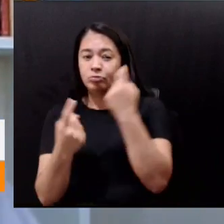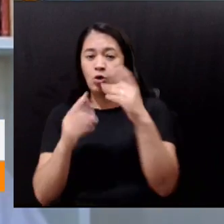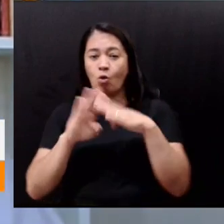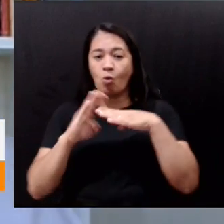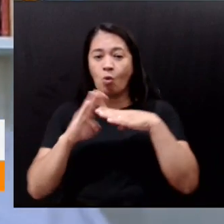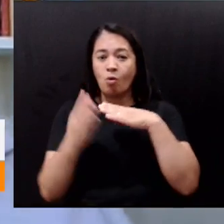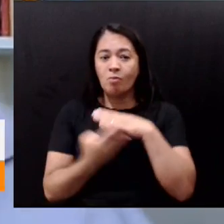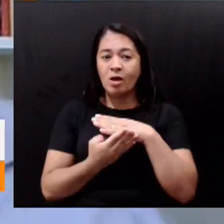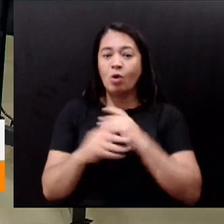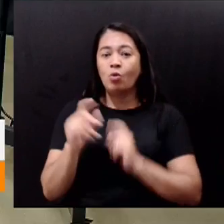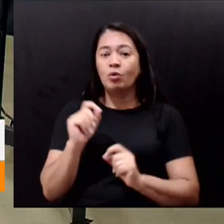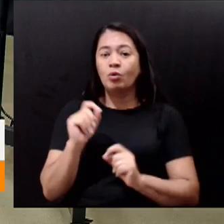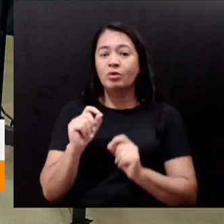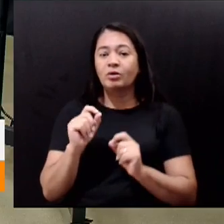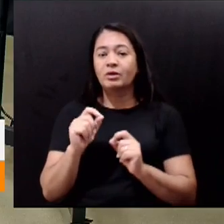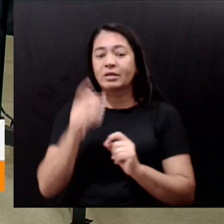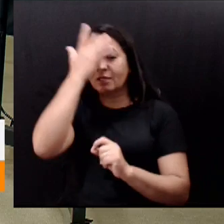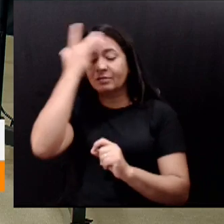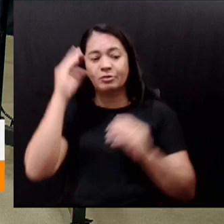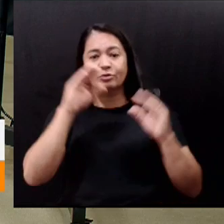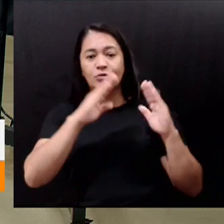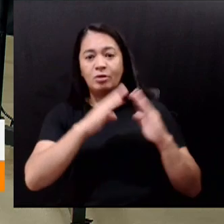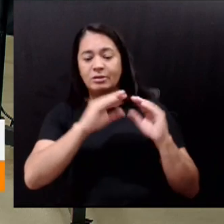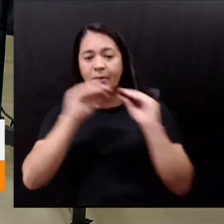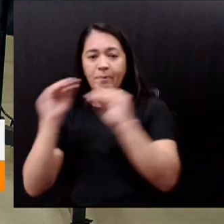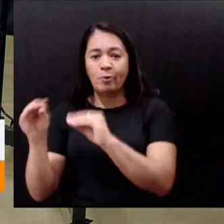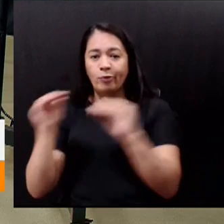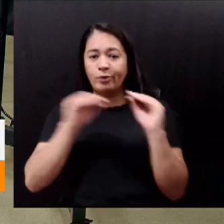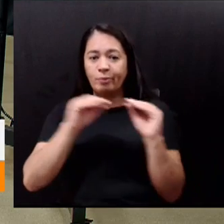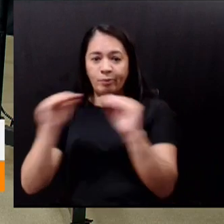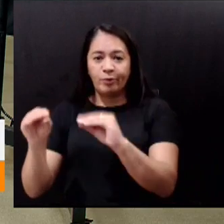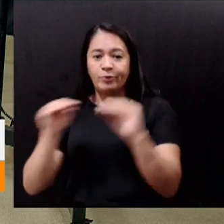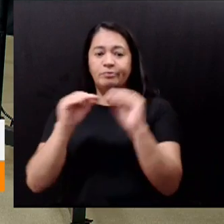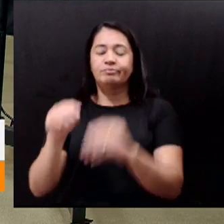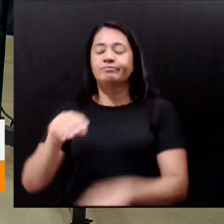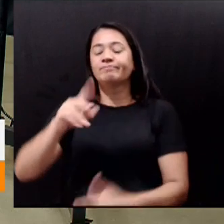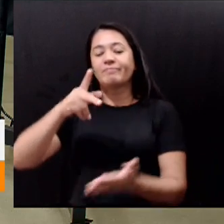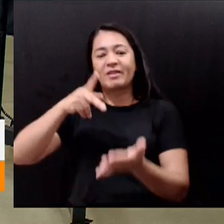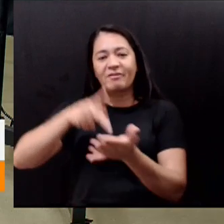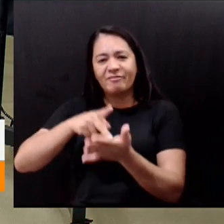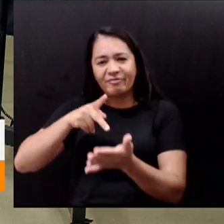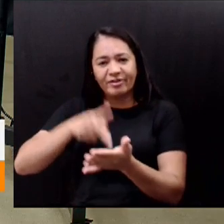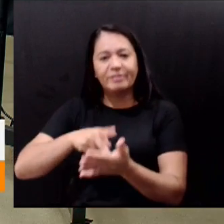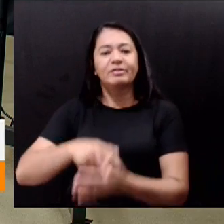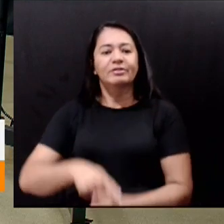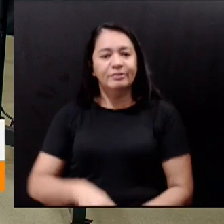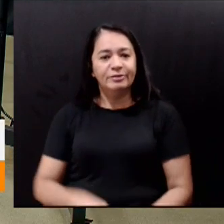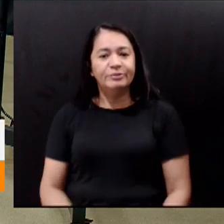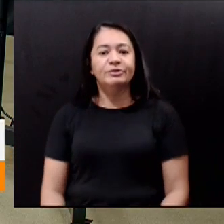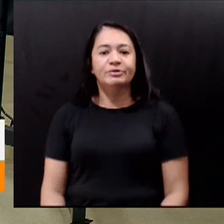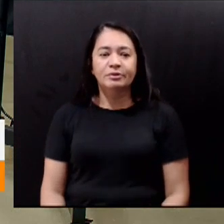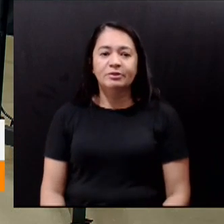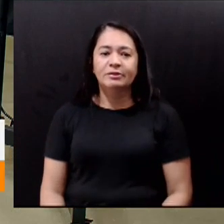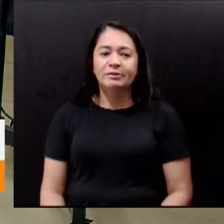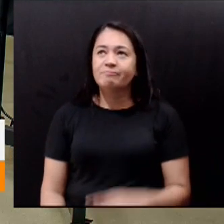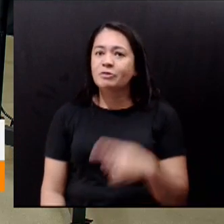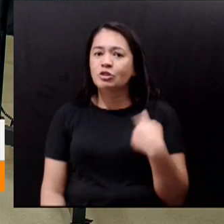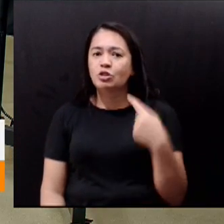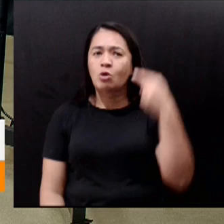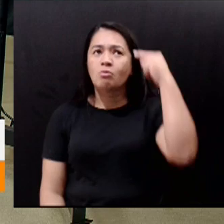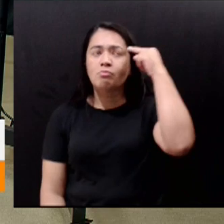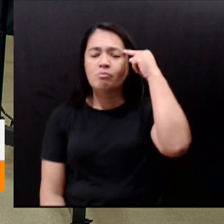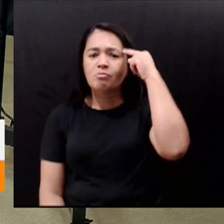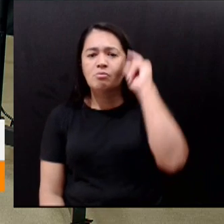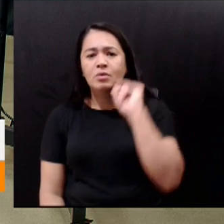alta. Verdade, né? Faz todo sentido essa Muito. fala do Fagner, faz a gente parar para pensar. E você falando